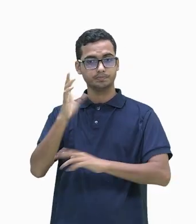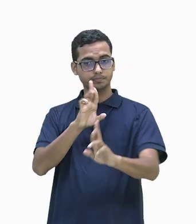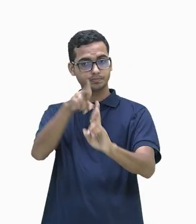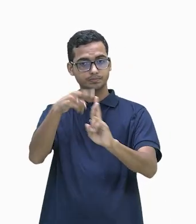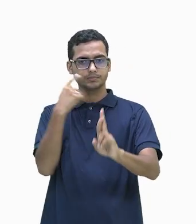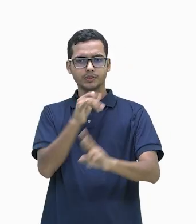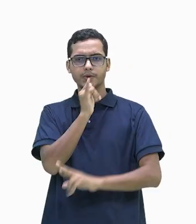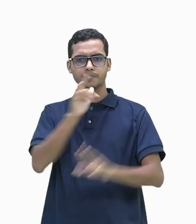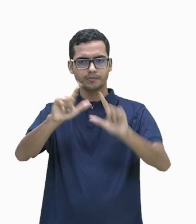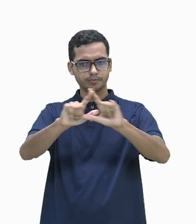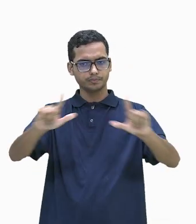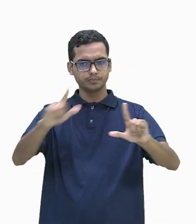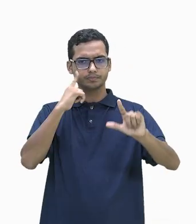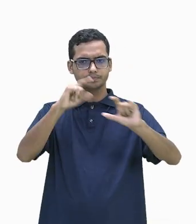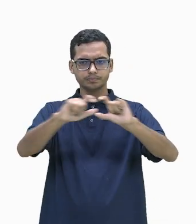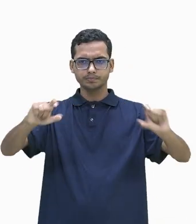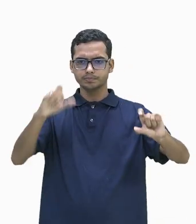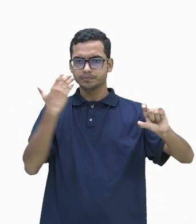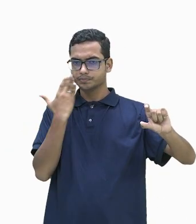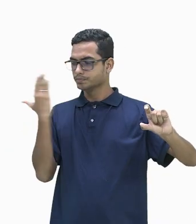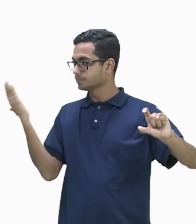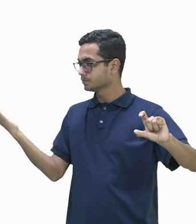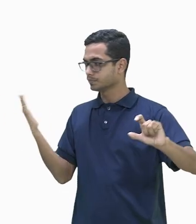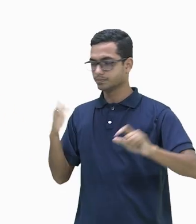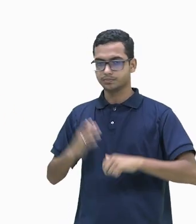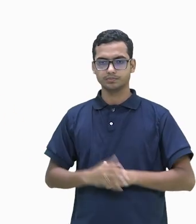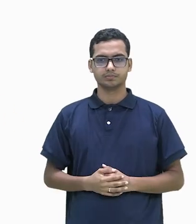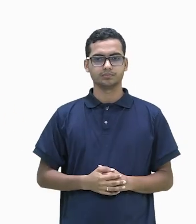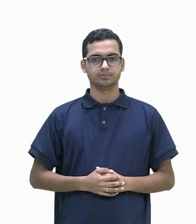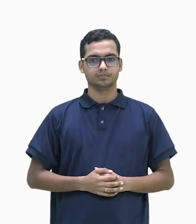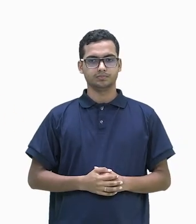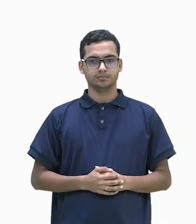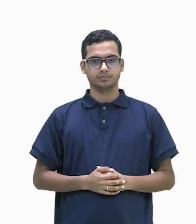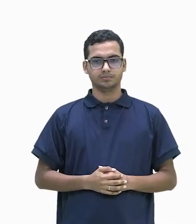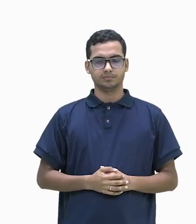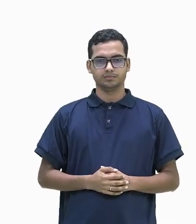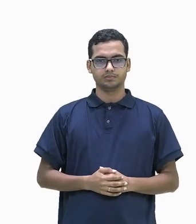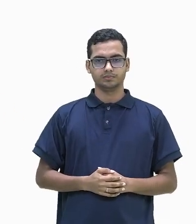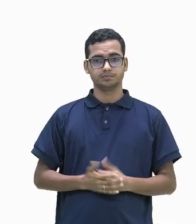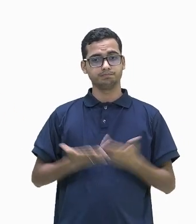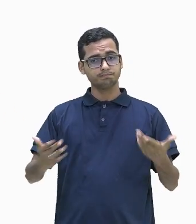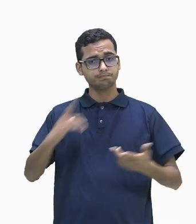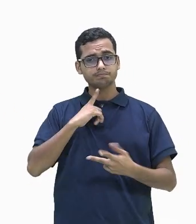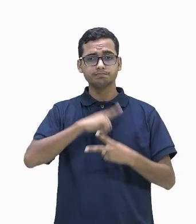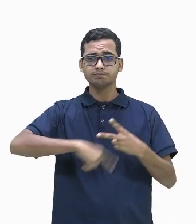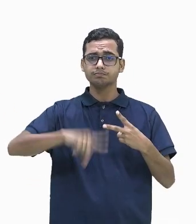Olhem só. Então, se eu tenho 2 núcleos, eu tenho sujeito composto. Não posso chamar de